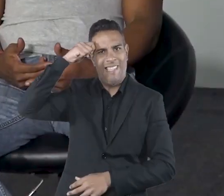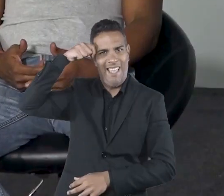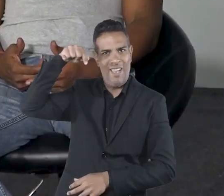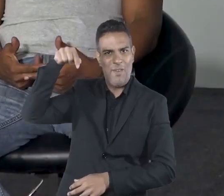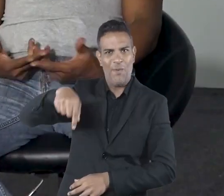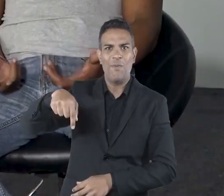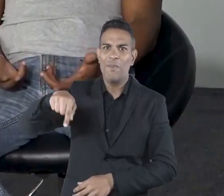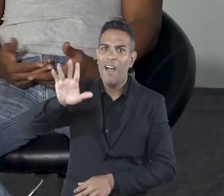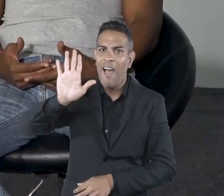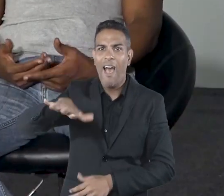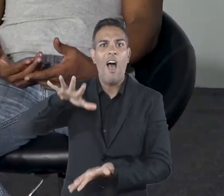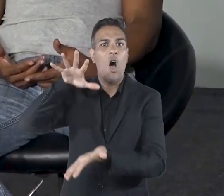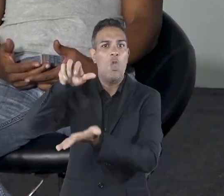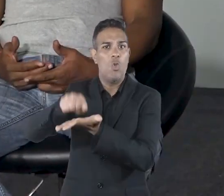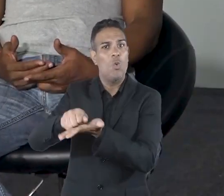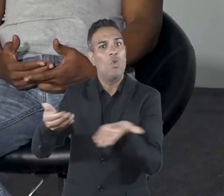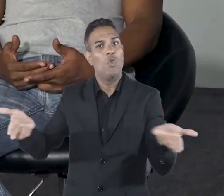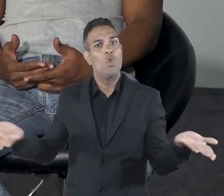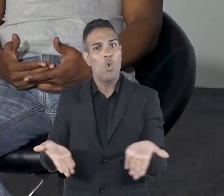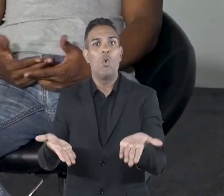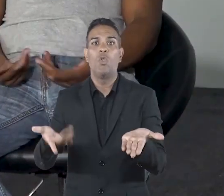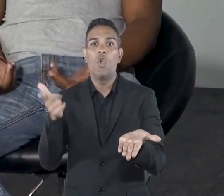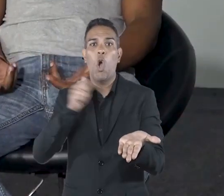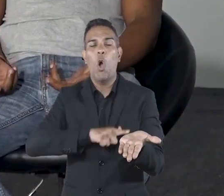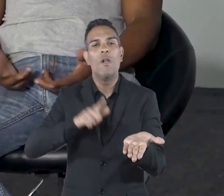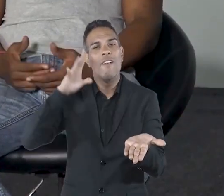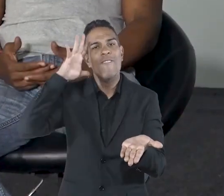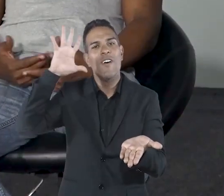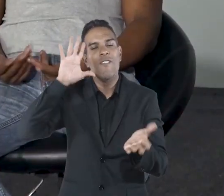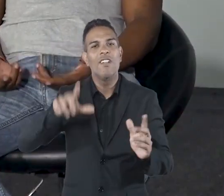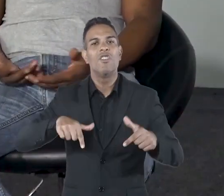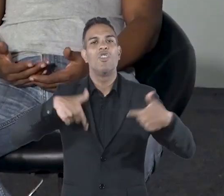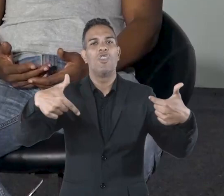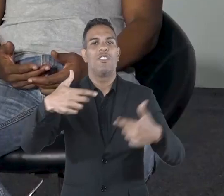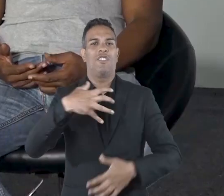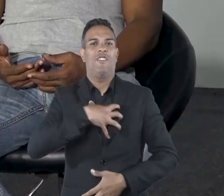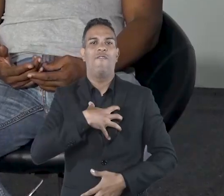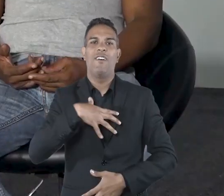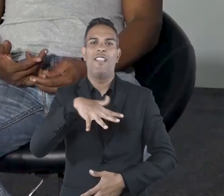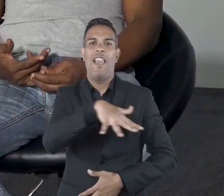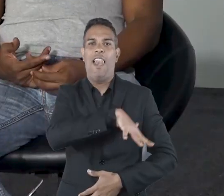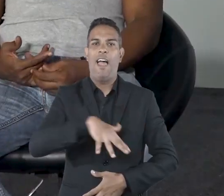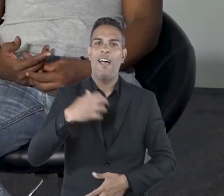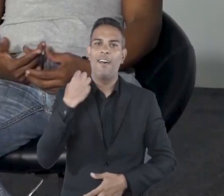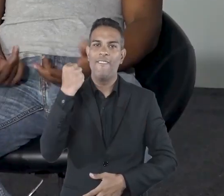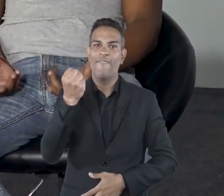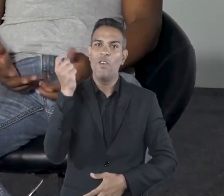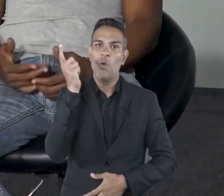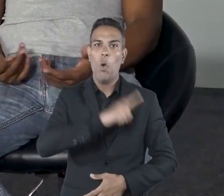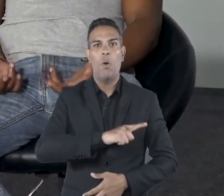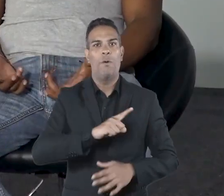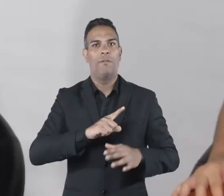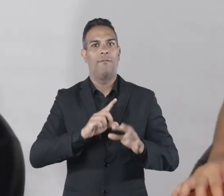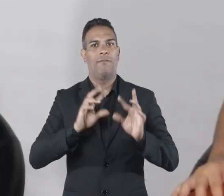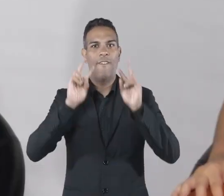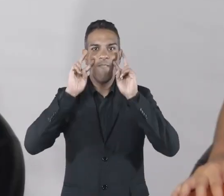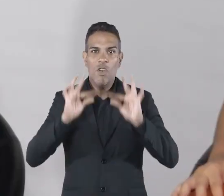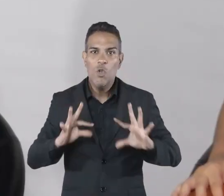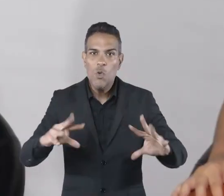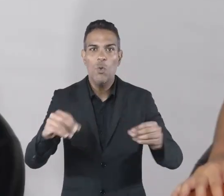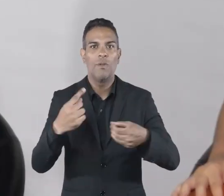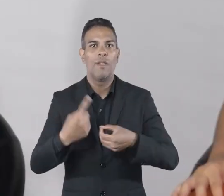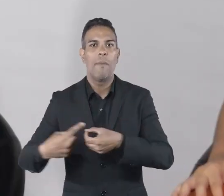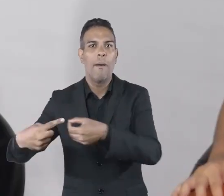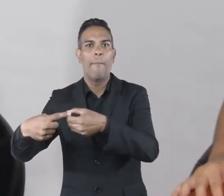dos escravos, a primeira revolução dos negros. Então, se chama marronagem. Foi um movimento e hoje virou uma filosofia, um jeito de viver,